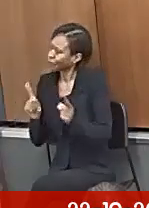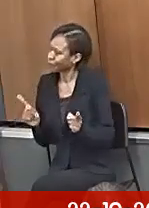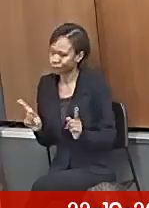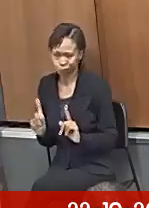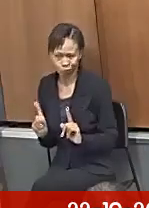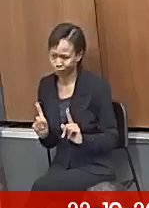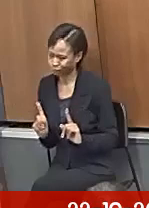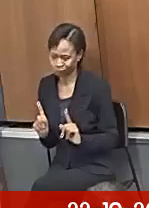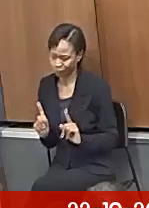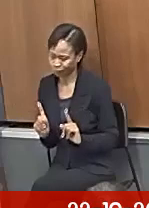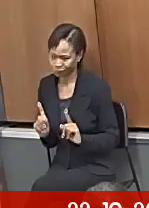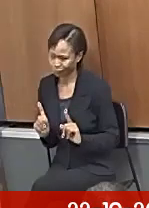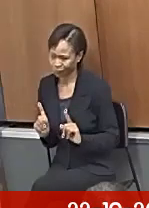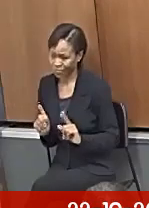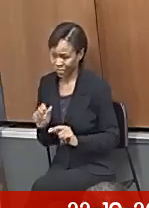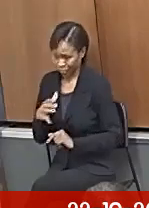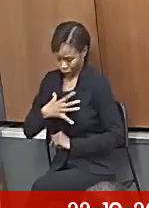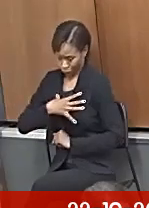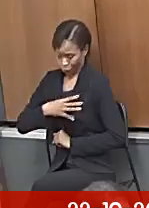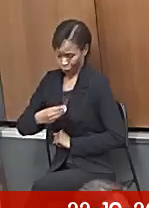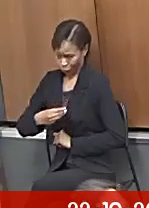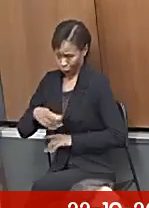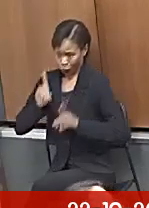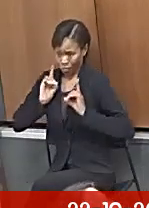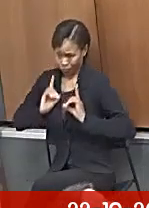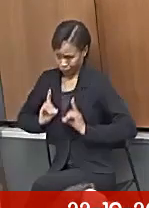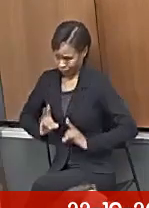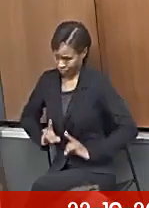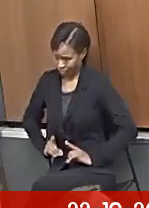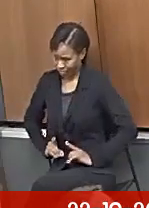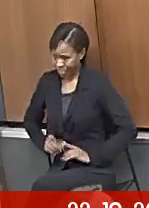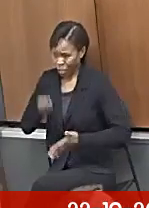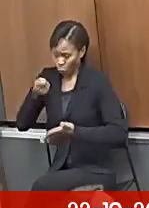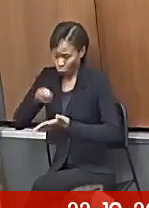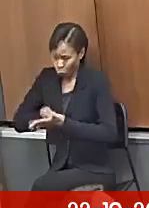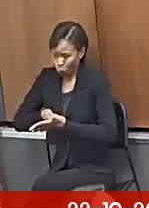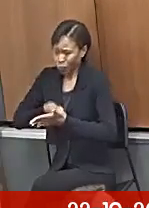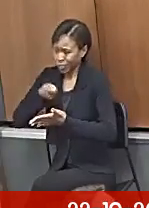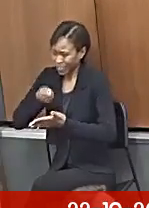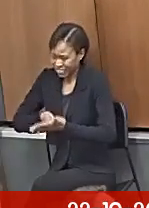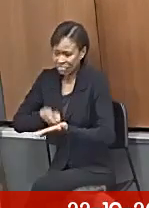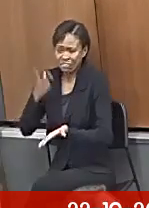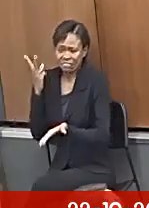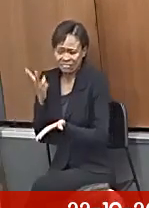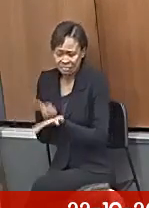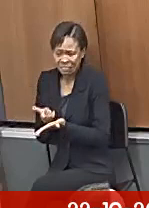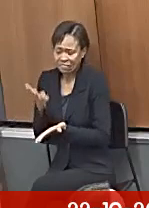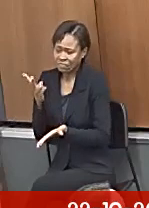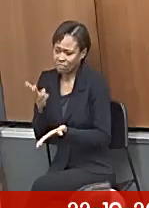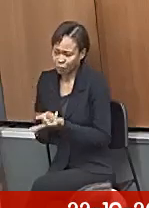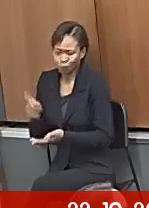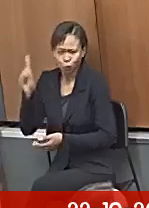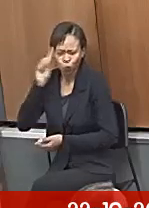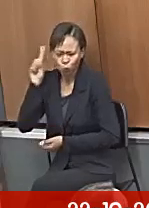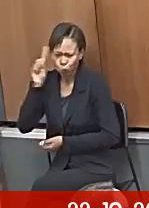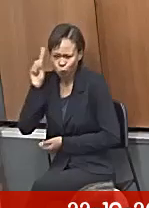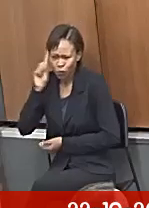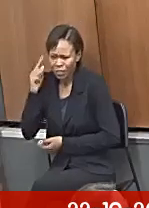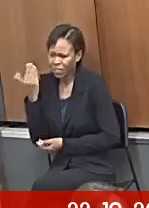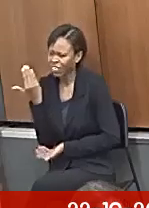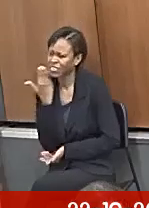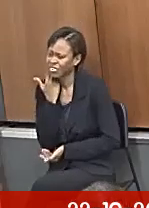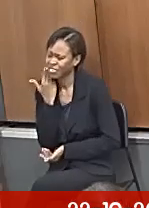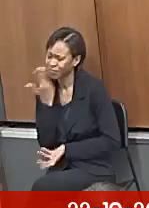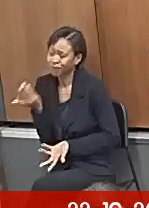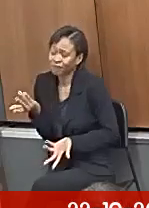é que, quando você tem uma filha com deficiência, essa luta nunca termina. É diária, não tem descanso, mas isso